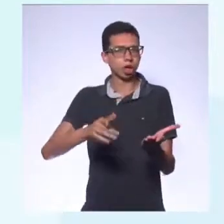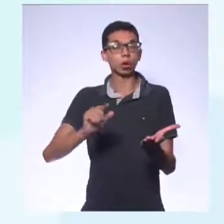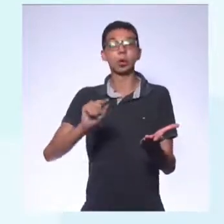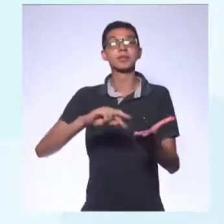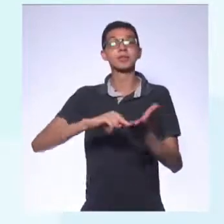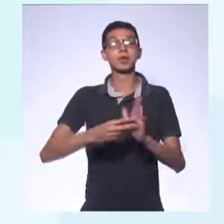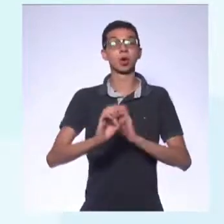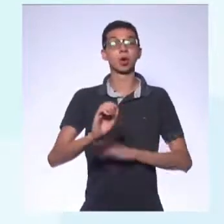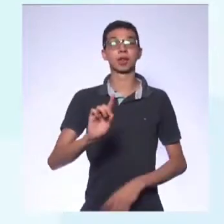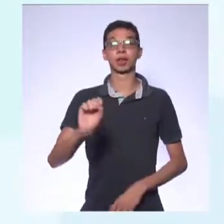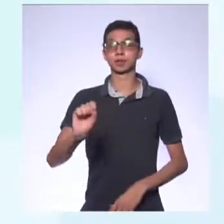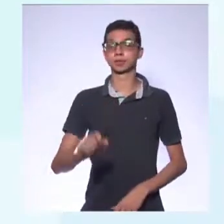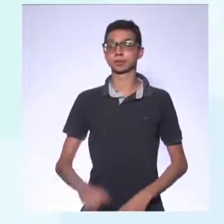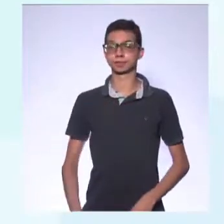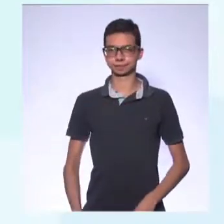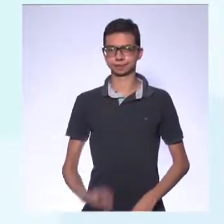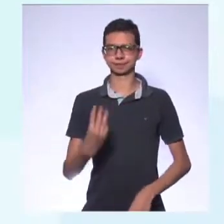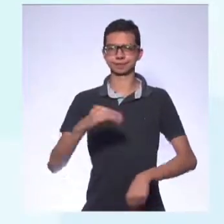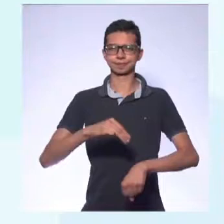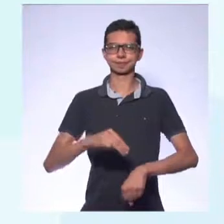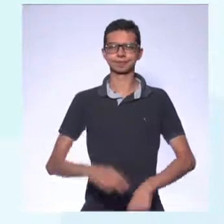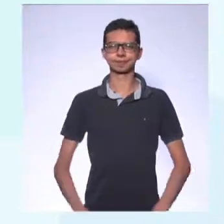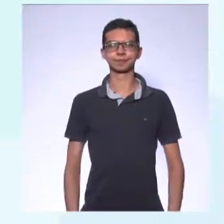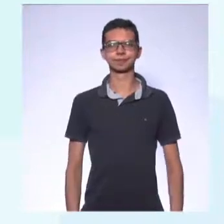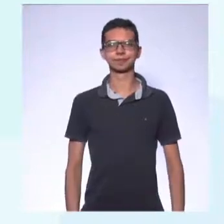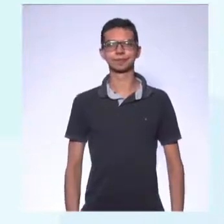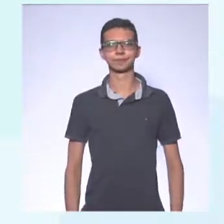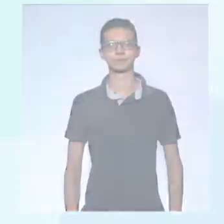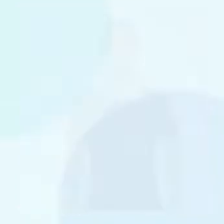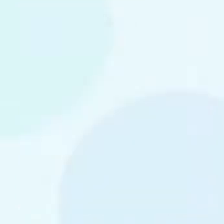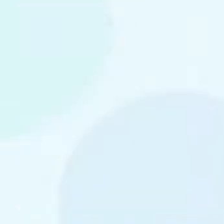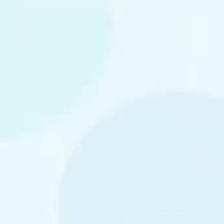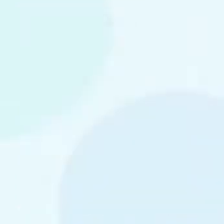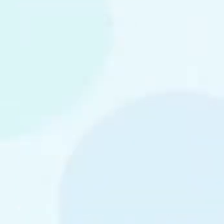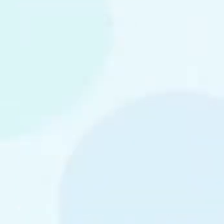Sustentável. 3 minutinhos, tá bom?